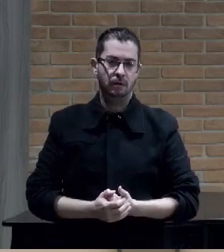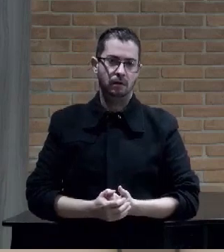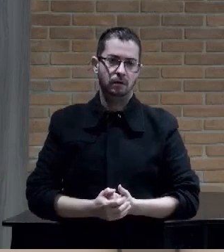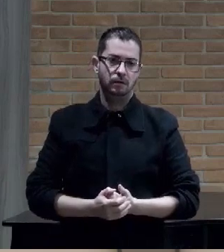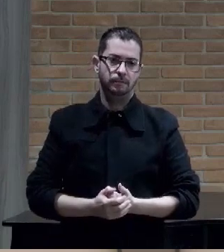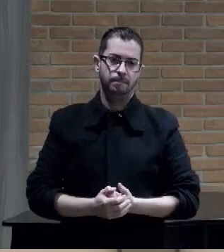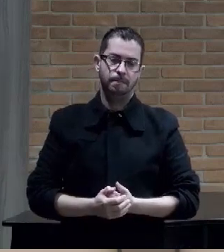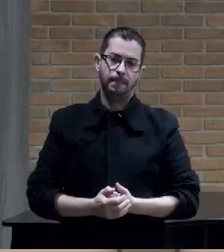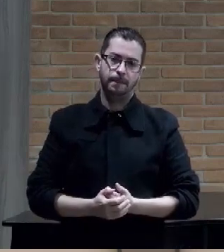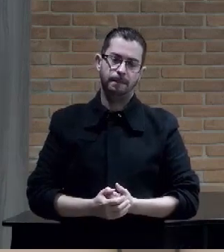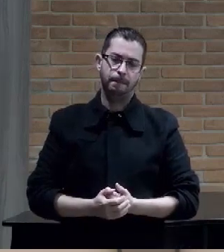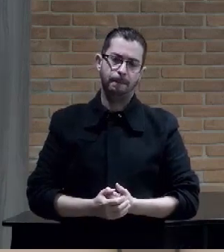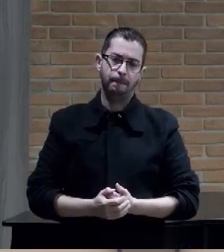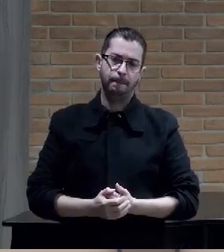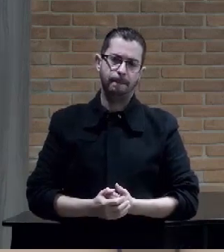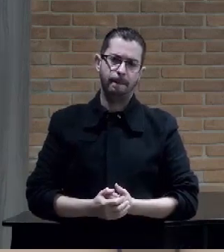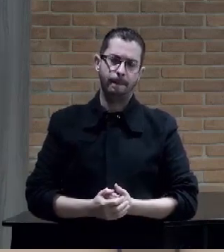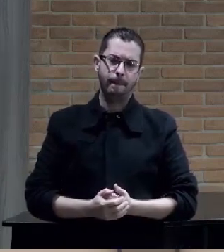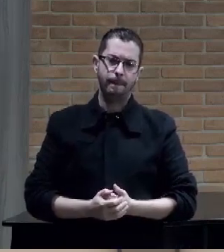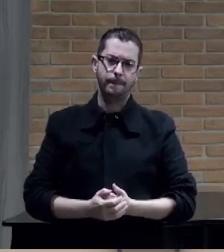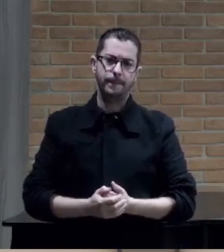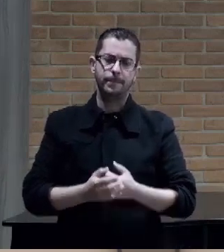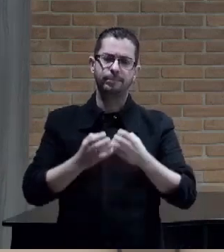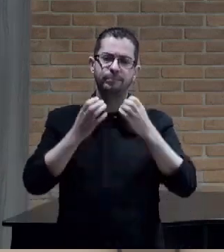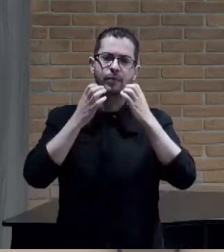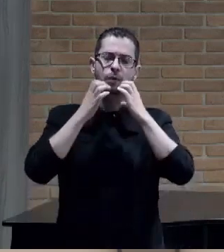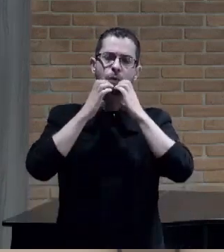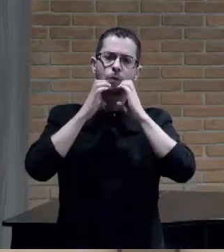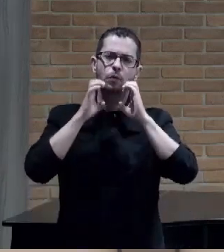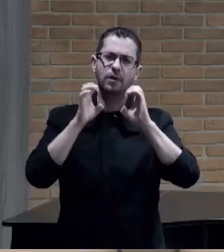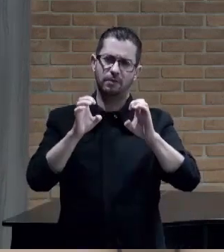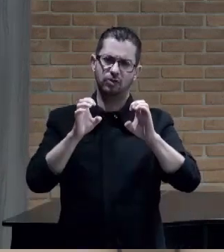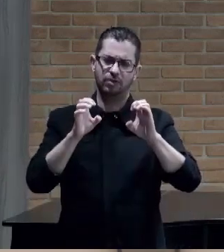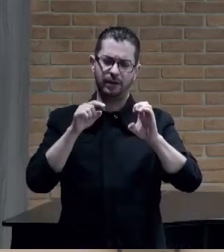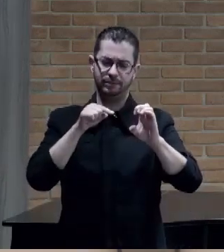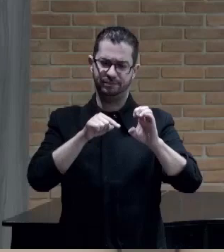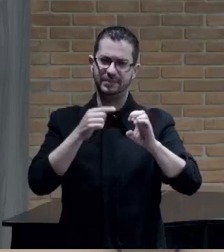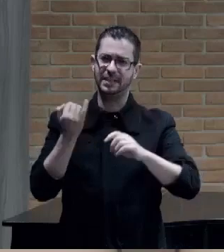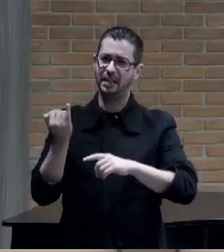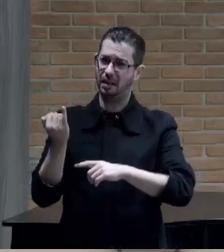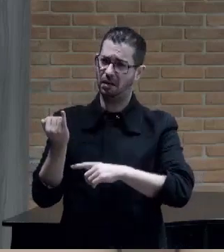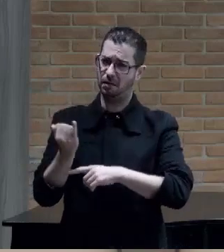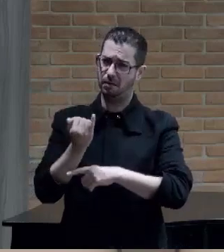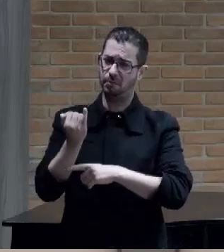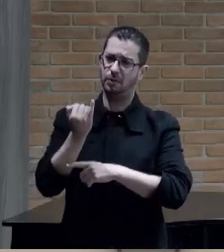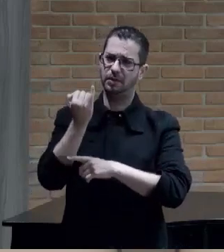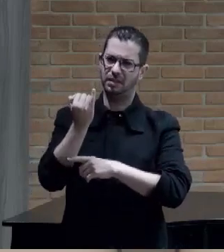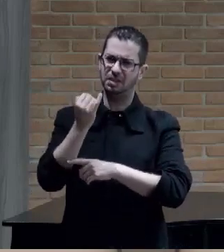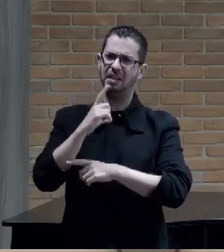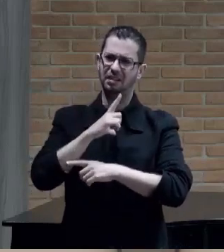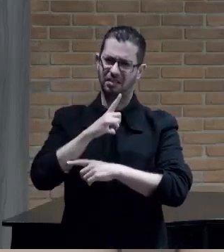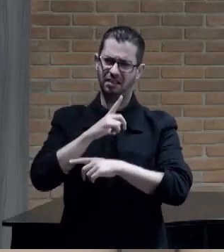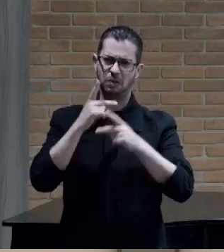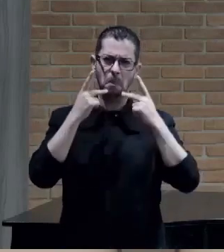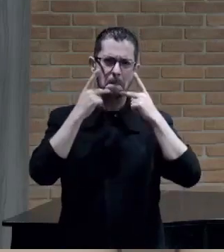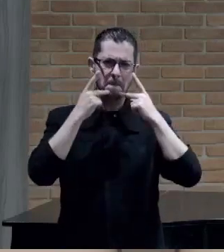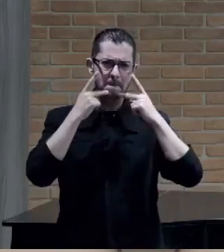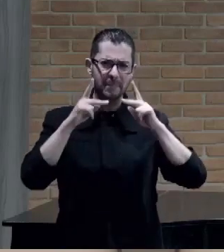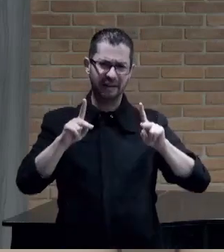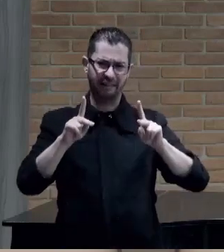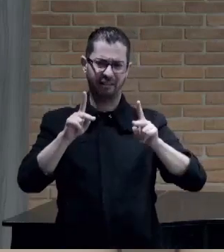Todavia, será que o Evangelho, sendo tão fundamental, ele tem sido pregado nas igrejas?